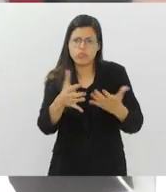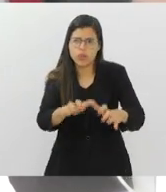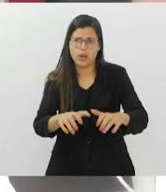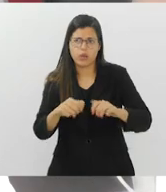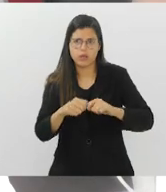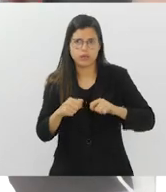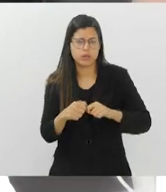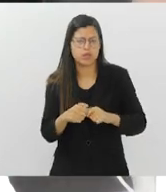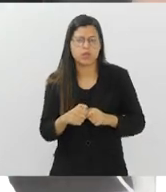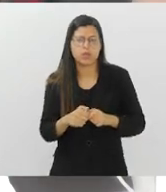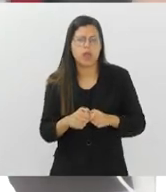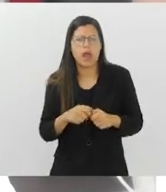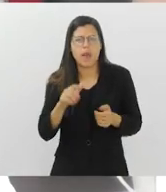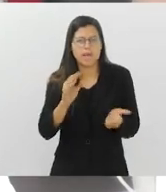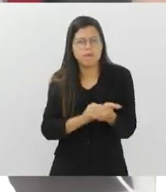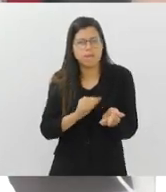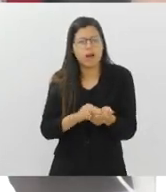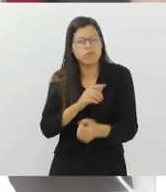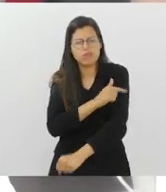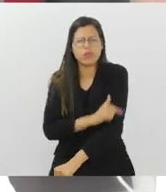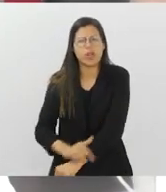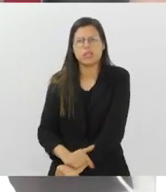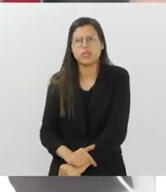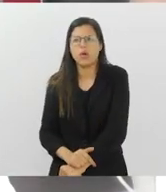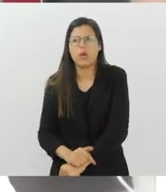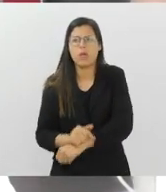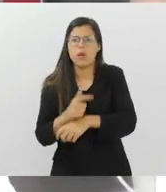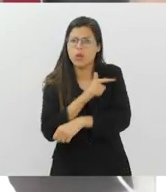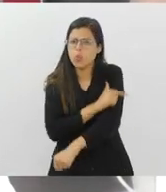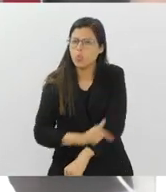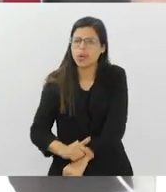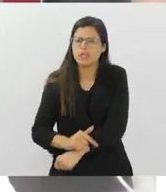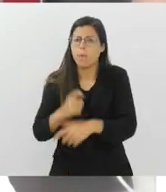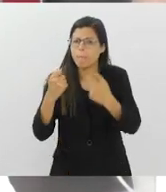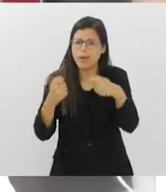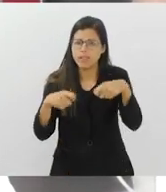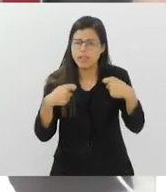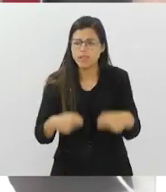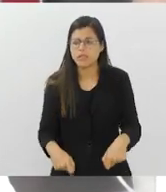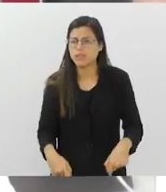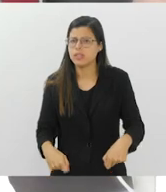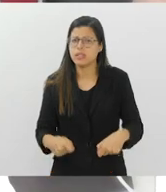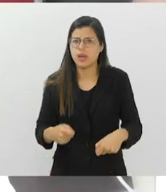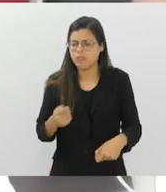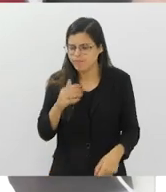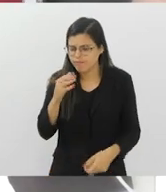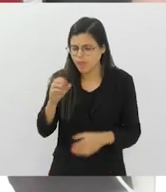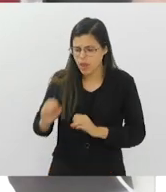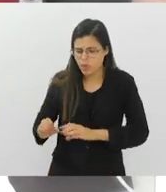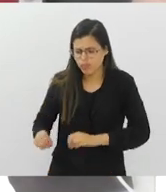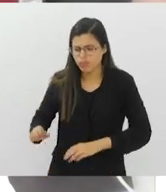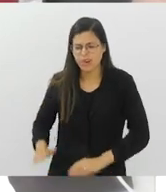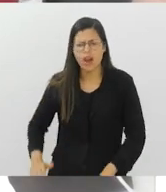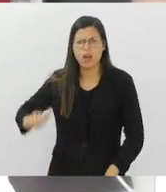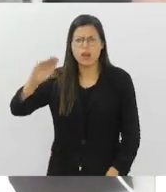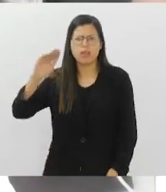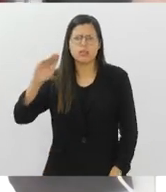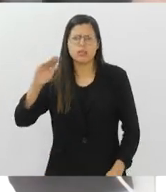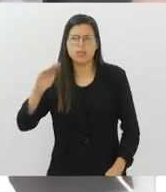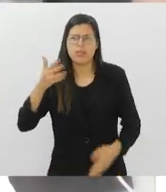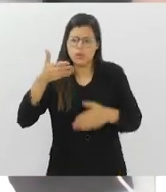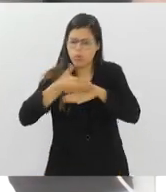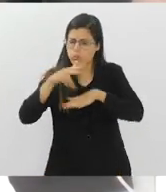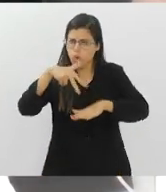acho deselegante, acho ruim, acho que educação se tem no berço, e eu vim aqui para ser educado e para ser moral. Sempre, em toda a minha vida, fui